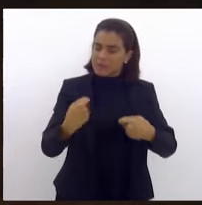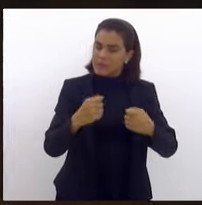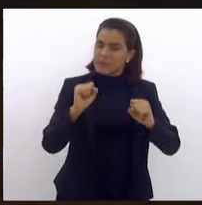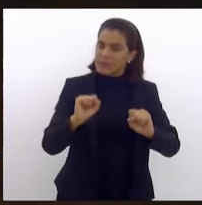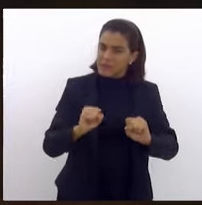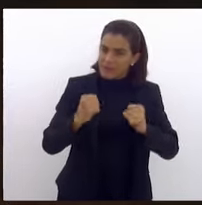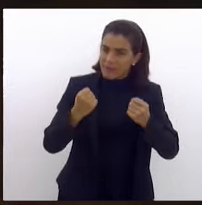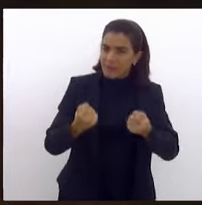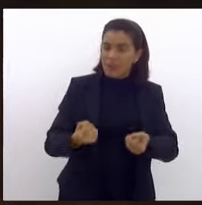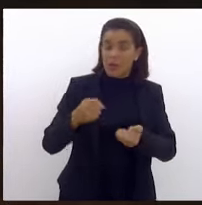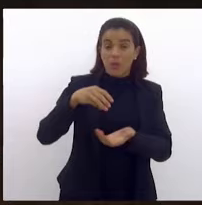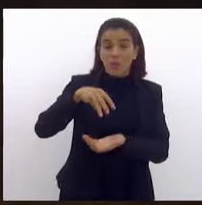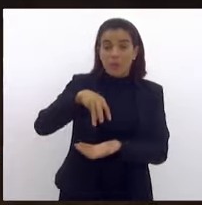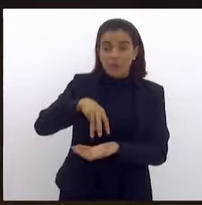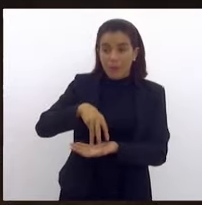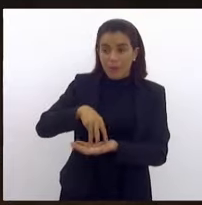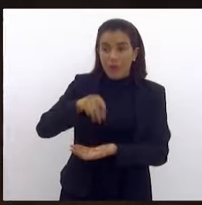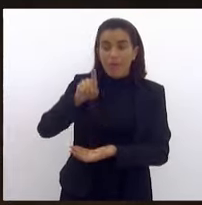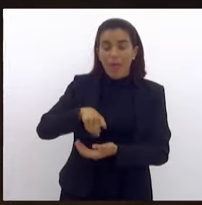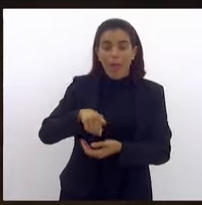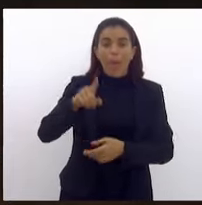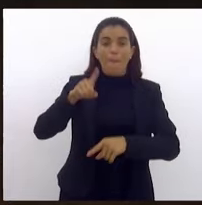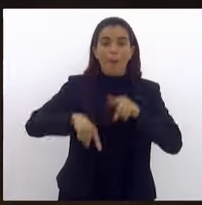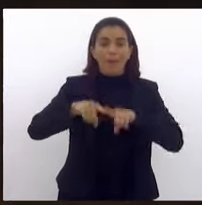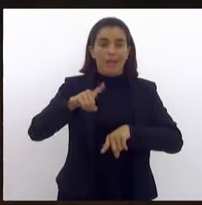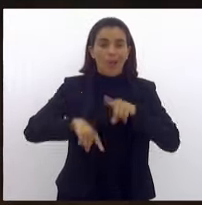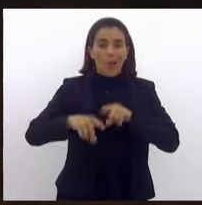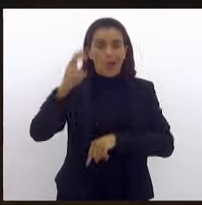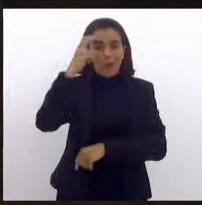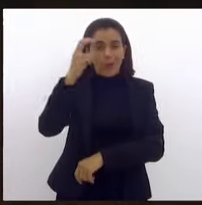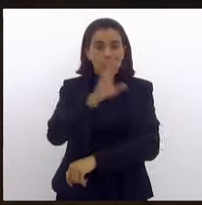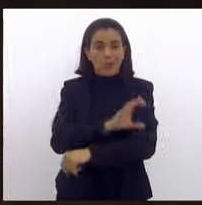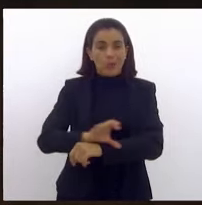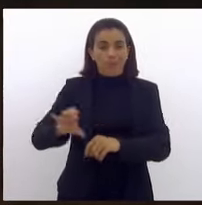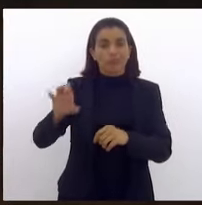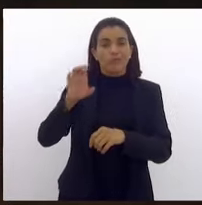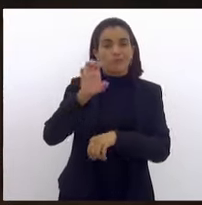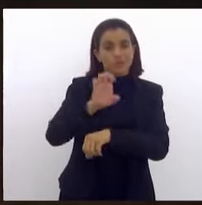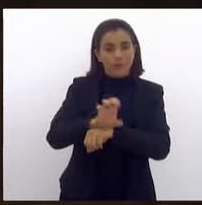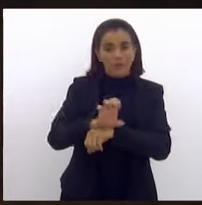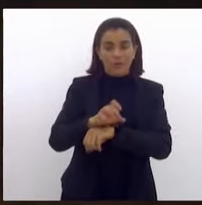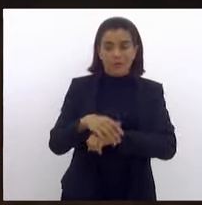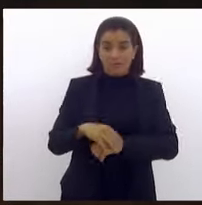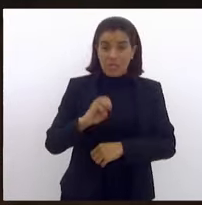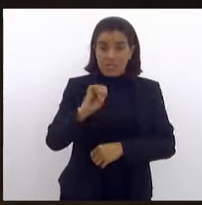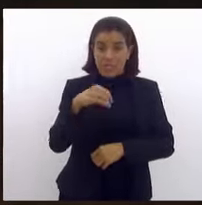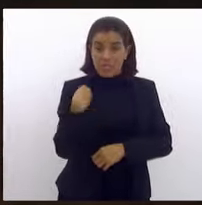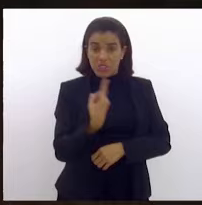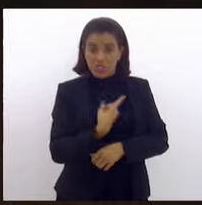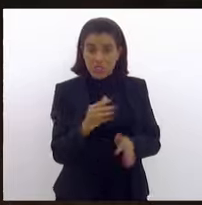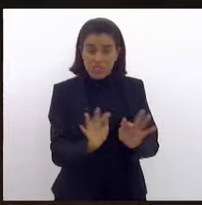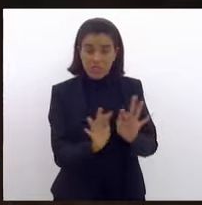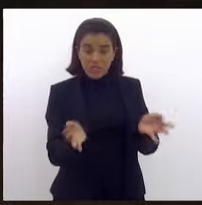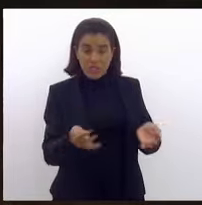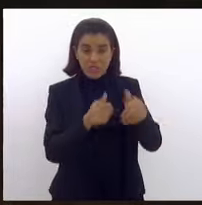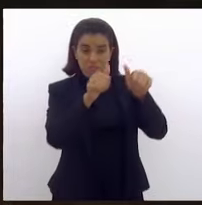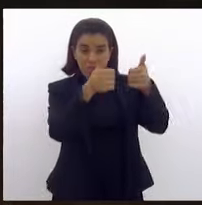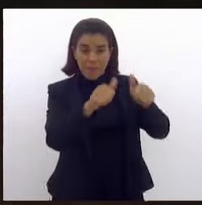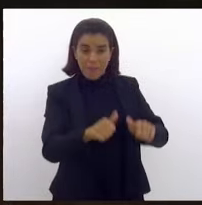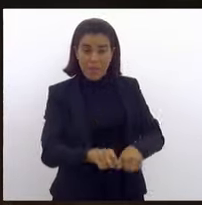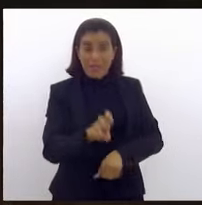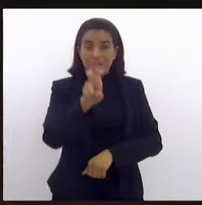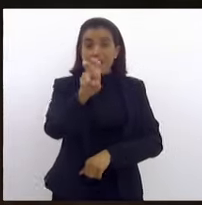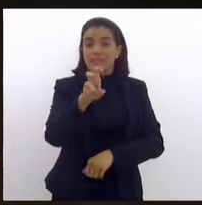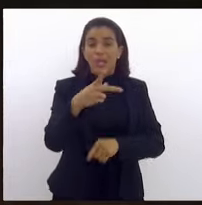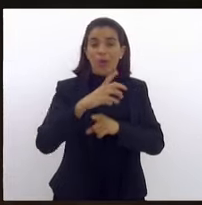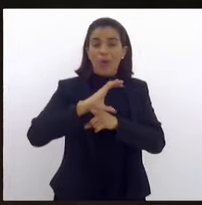defender que o sambódromo é um equipamento cultural do Estado. Se nós fizermos uma simples análise dos 5 últimos campeões do